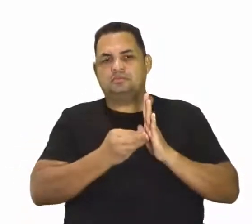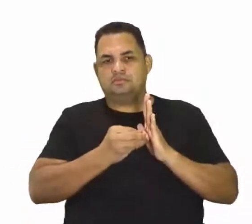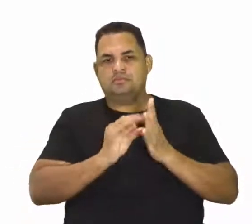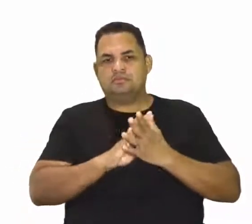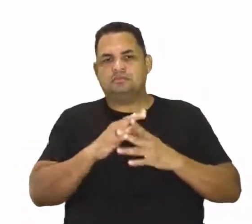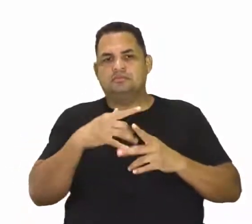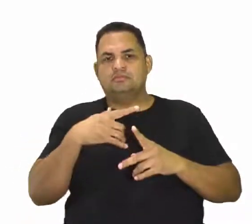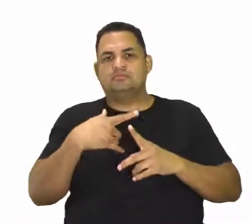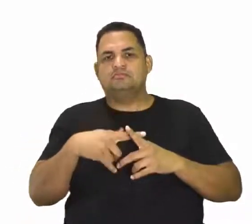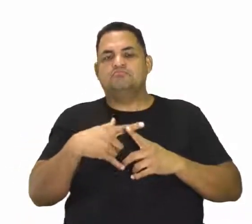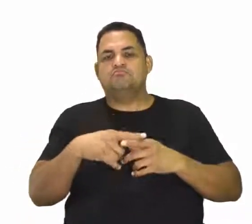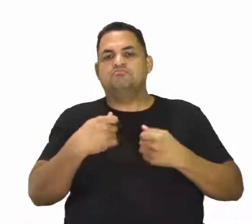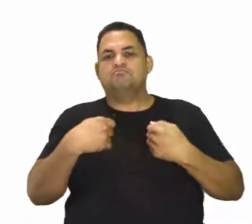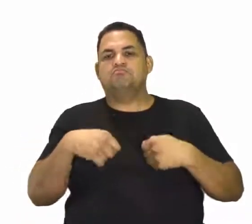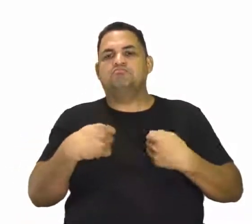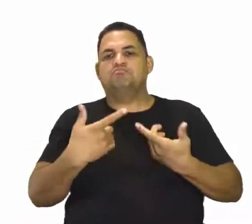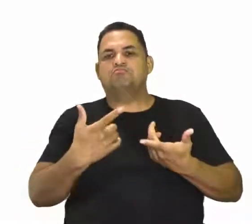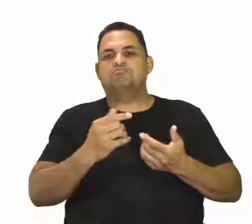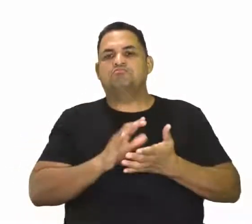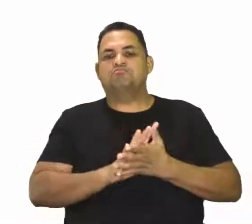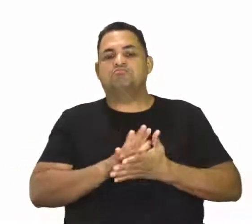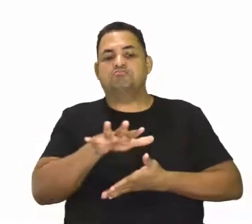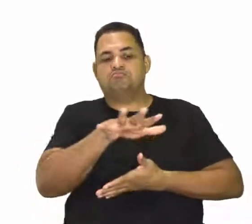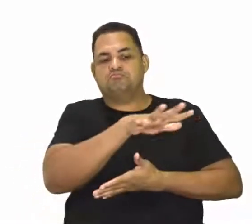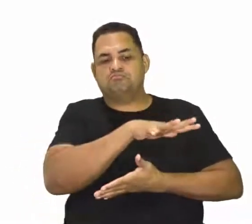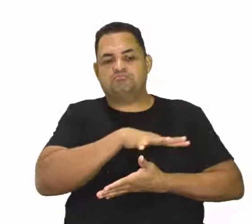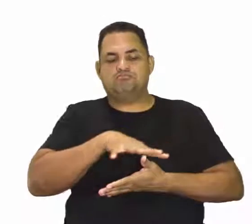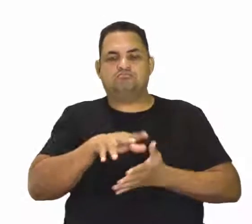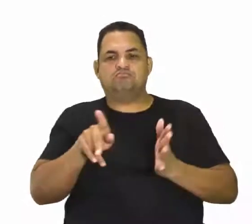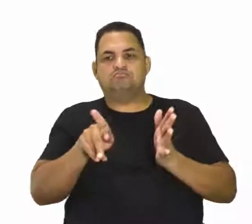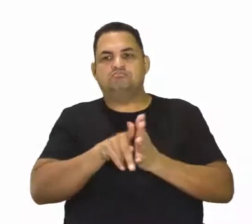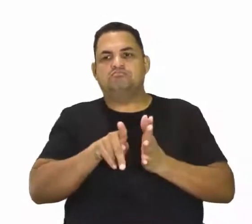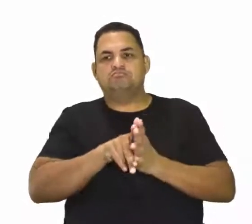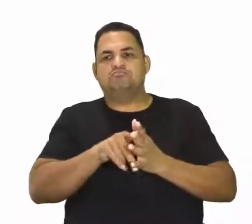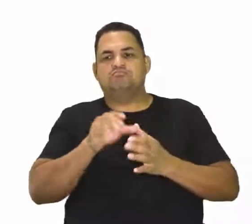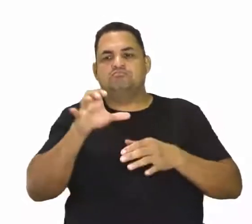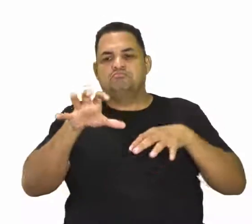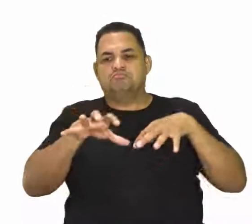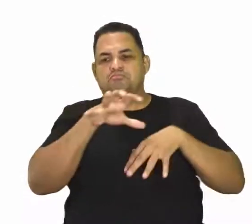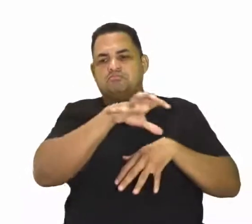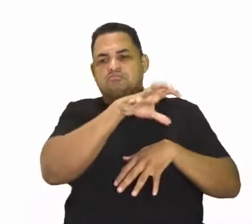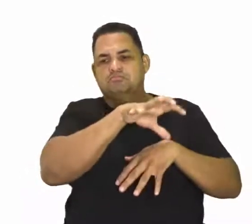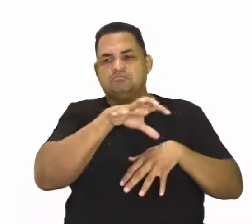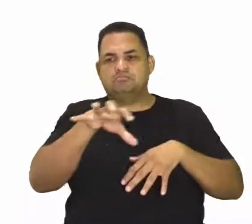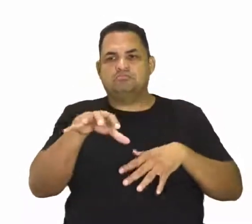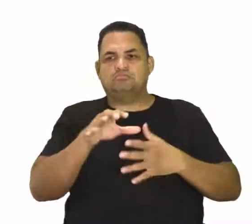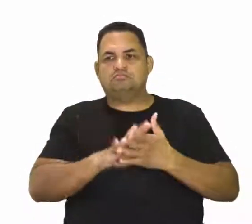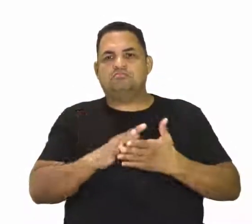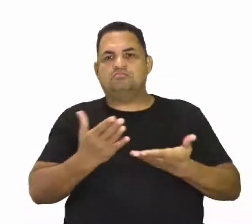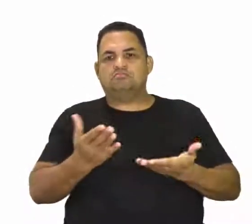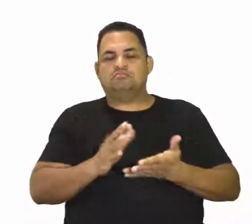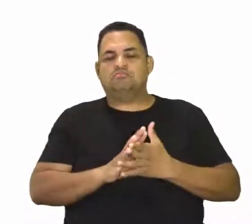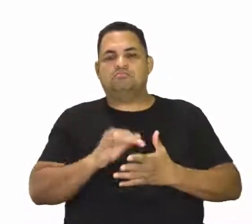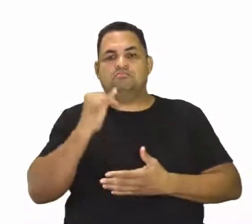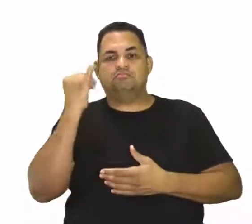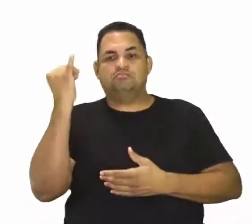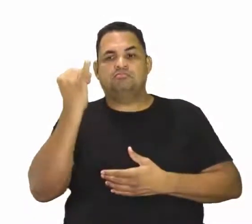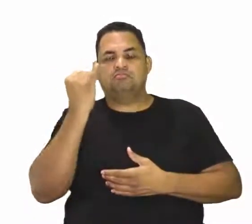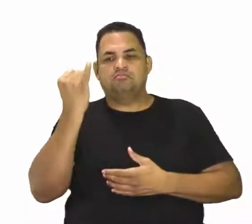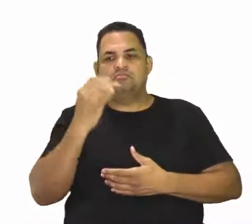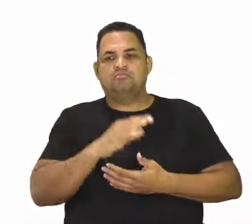em função das necessidades e condições particulares de cada local. Cara, isso é muito